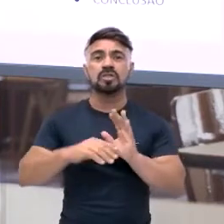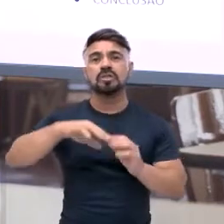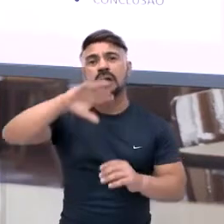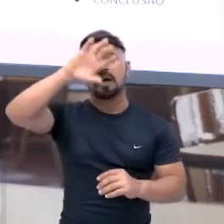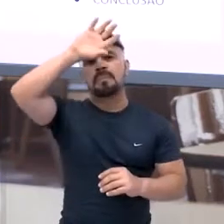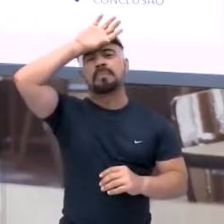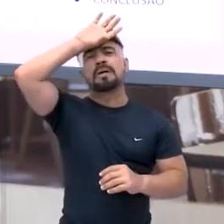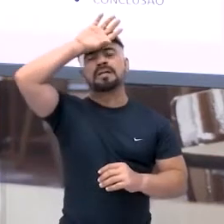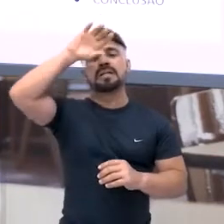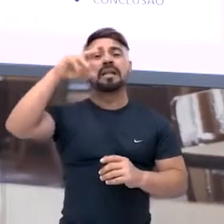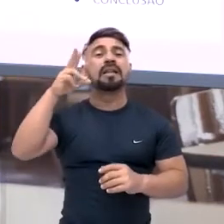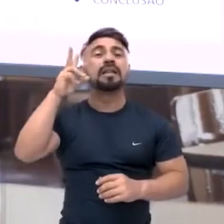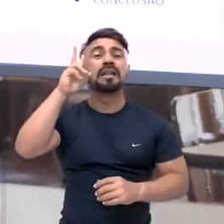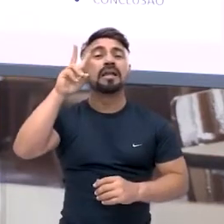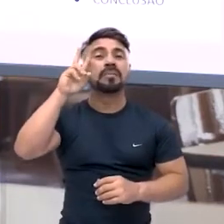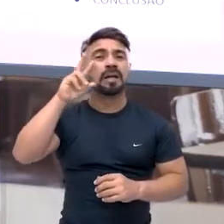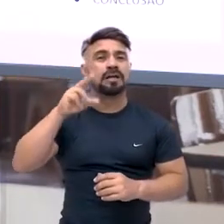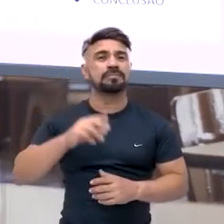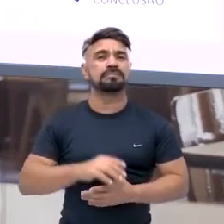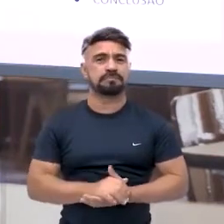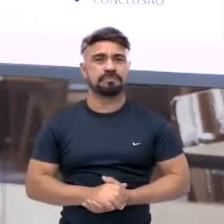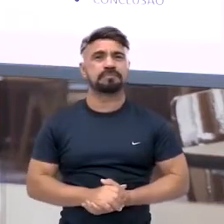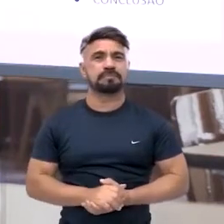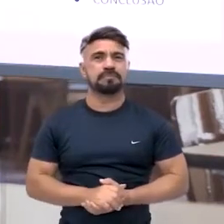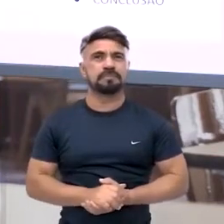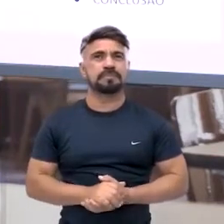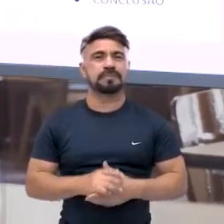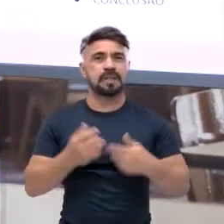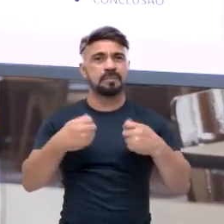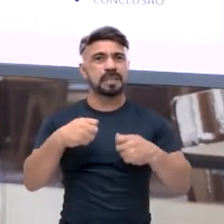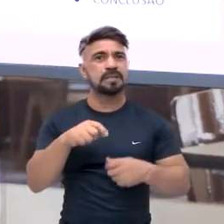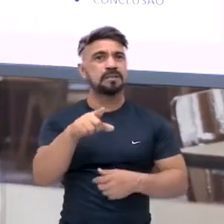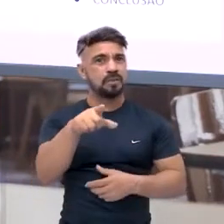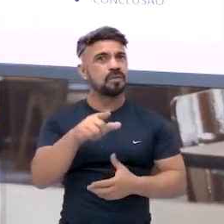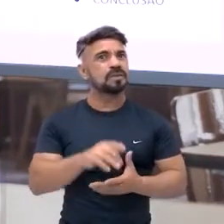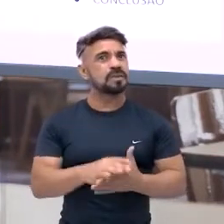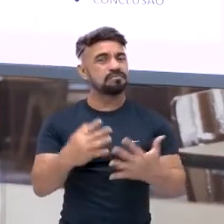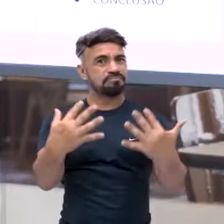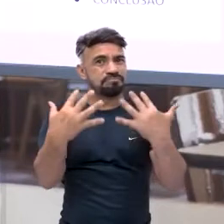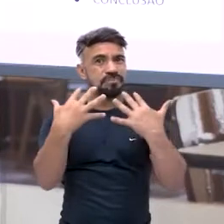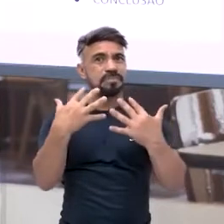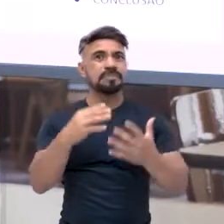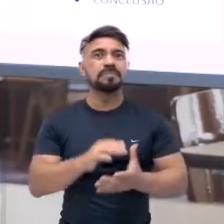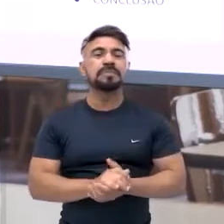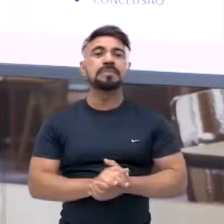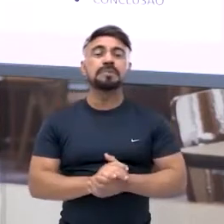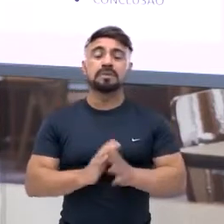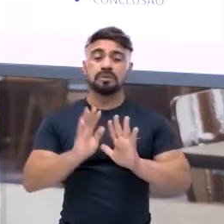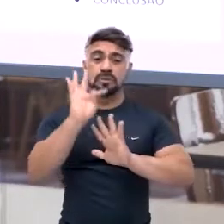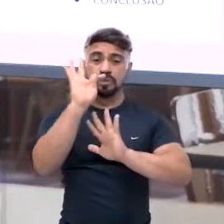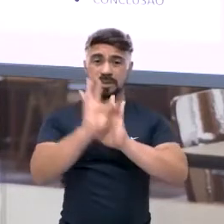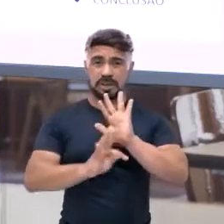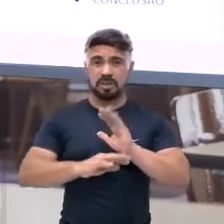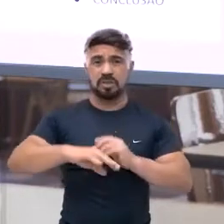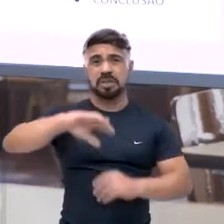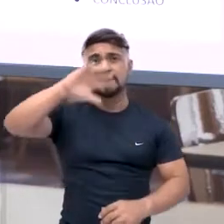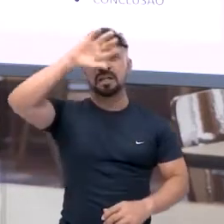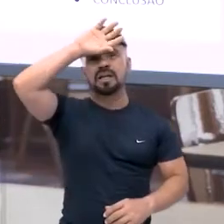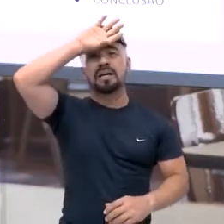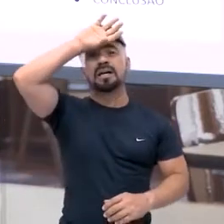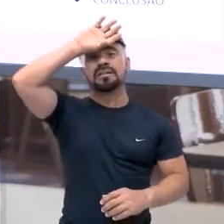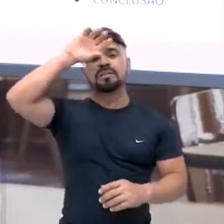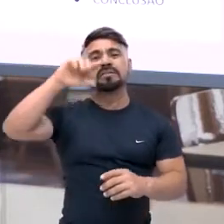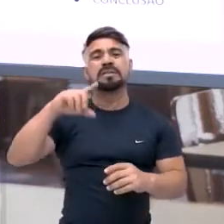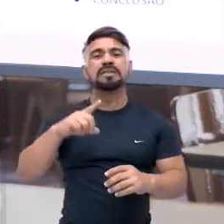texto dramático. Vamos relembrar. Fica comigo, eu preciso de você. Olha só, no texto